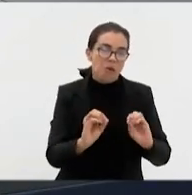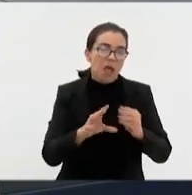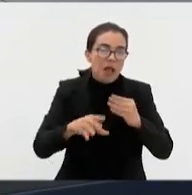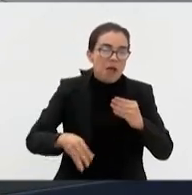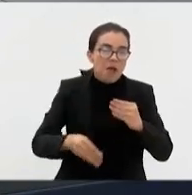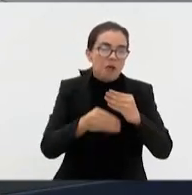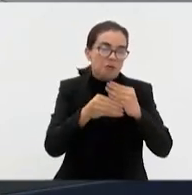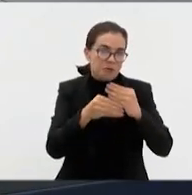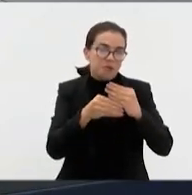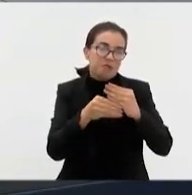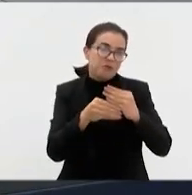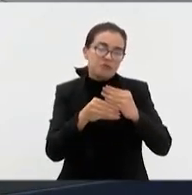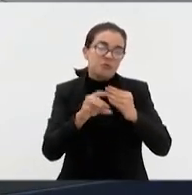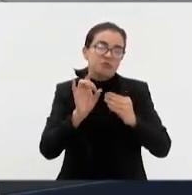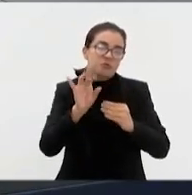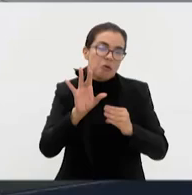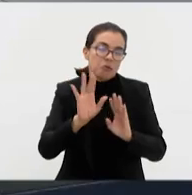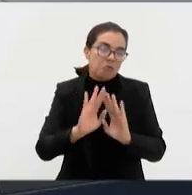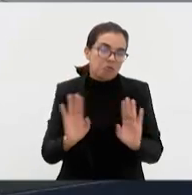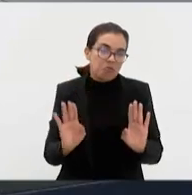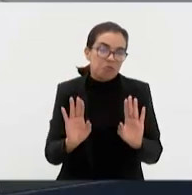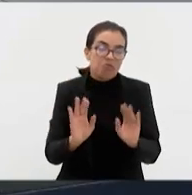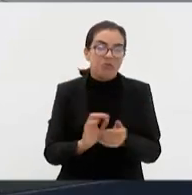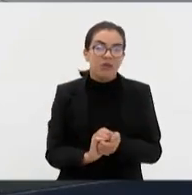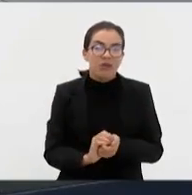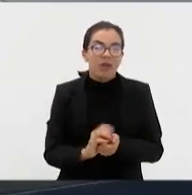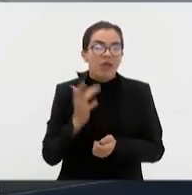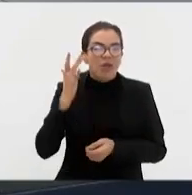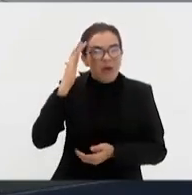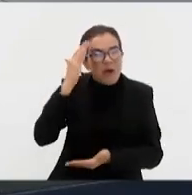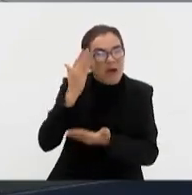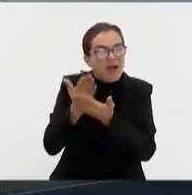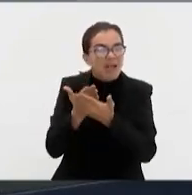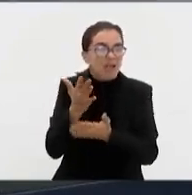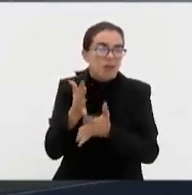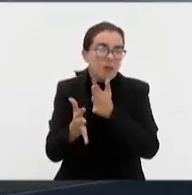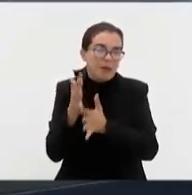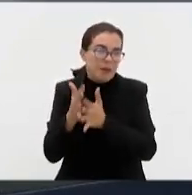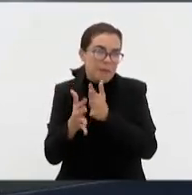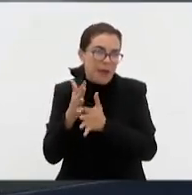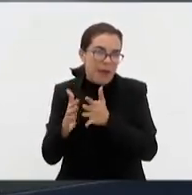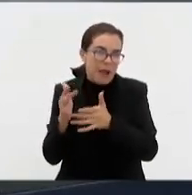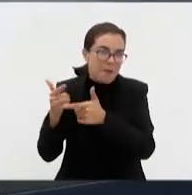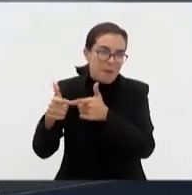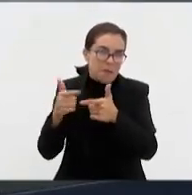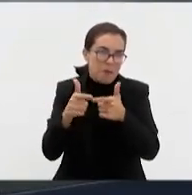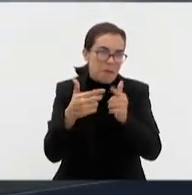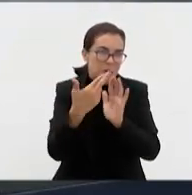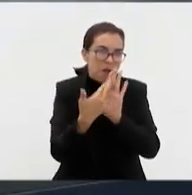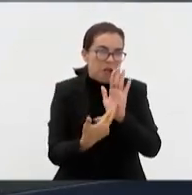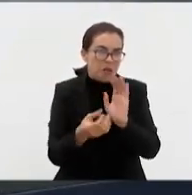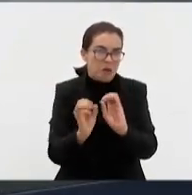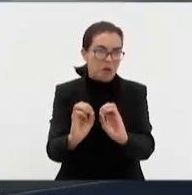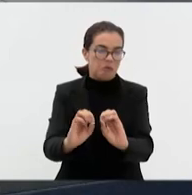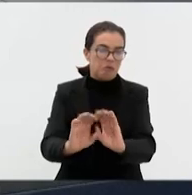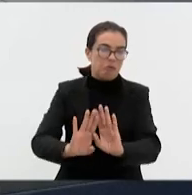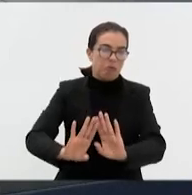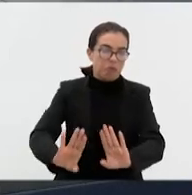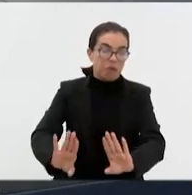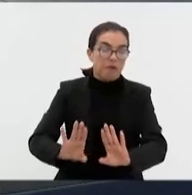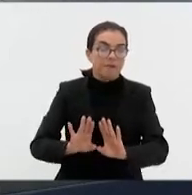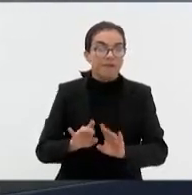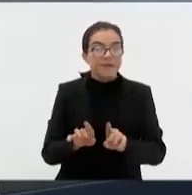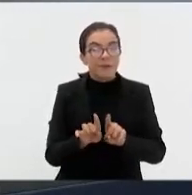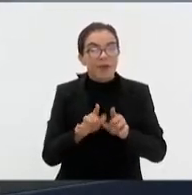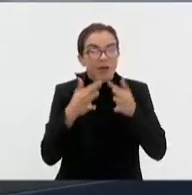mesmo aditivas. A gente acredita que isso não prejudica o relatório num todo. Então,